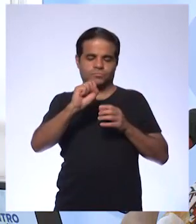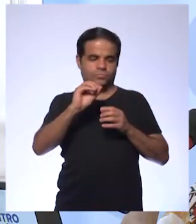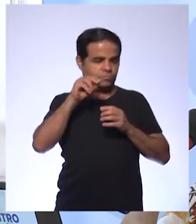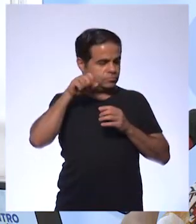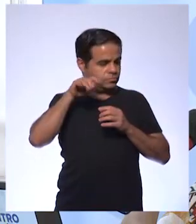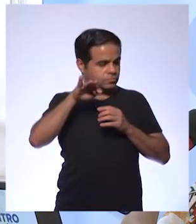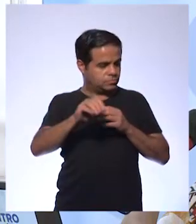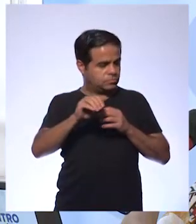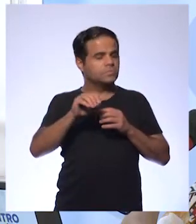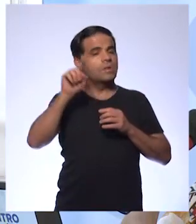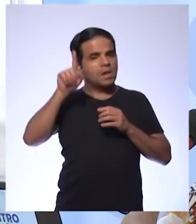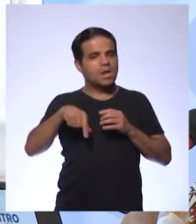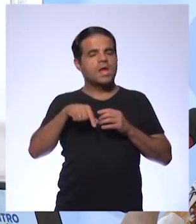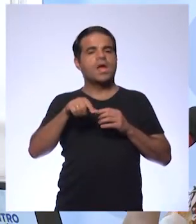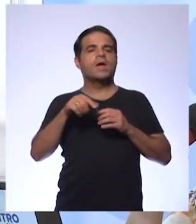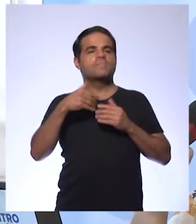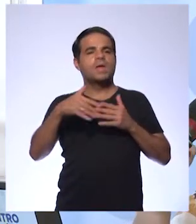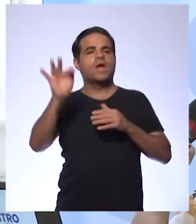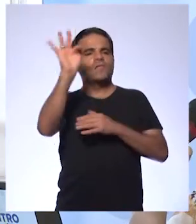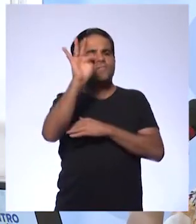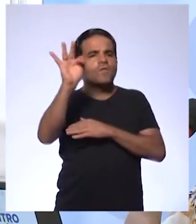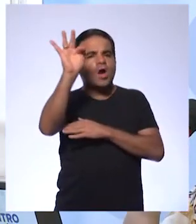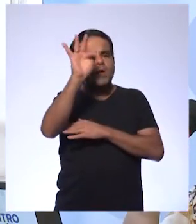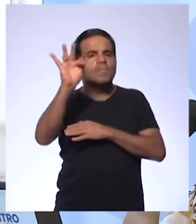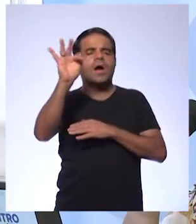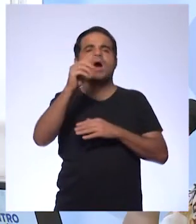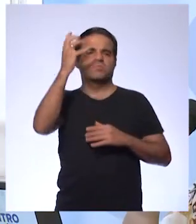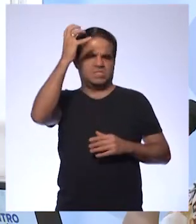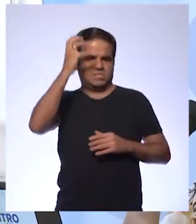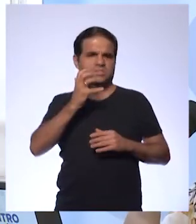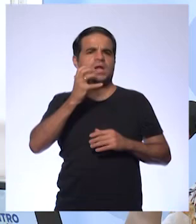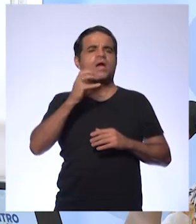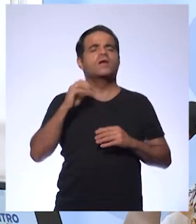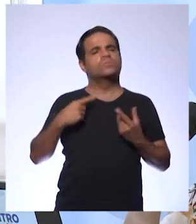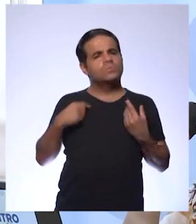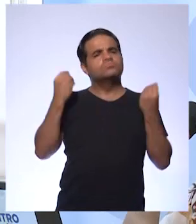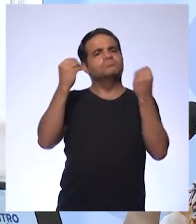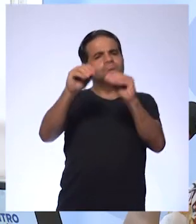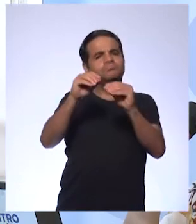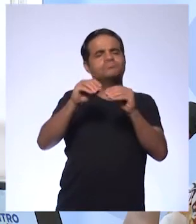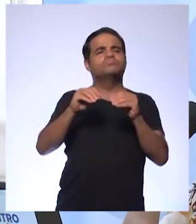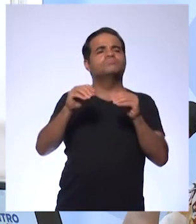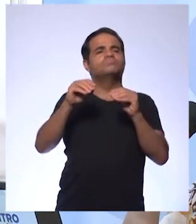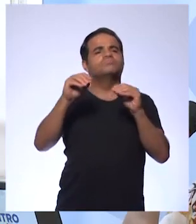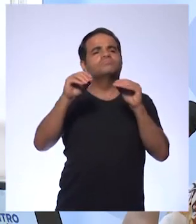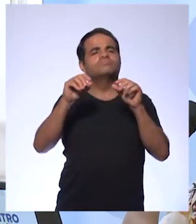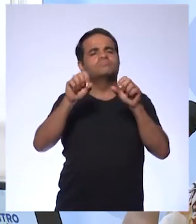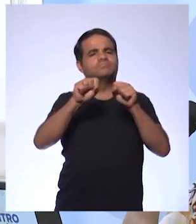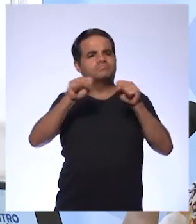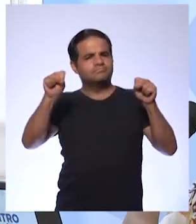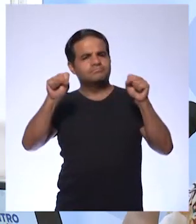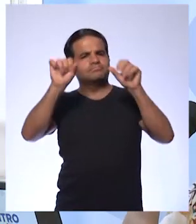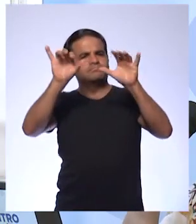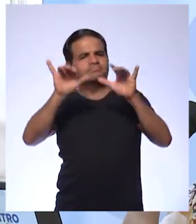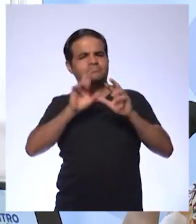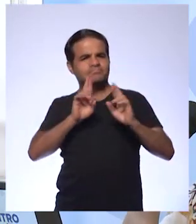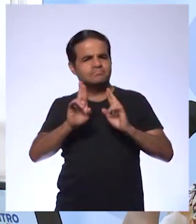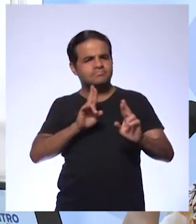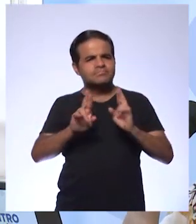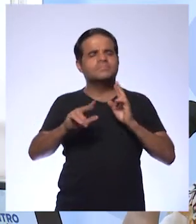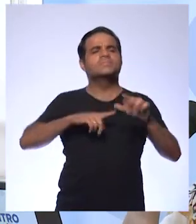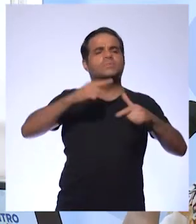Porque o soneto é bem formal, bem sério. Quando eu coloquei ali na sistematização das respostas que ele também tem